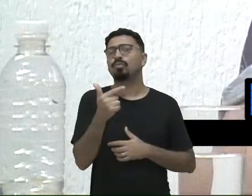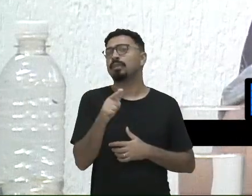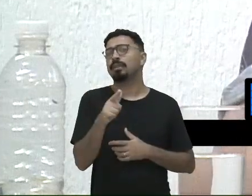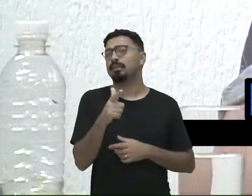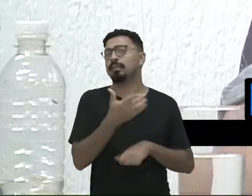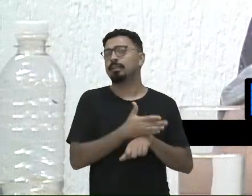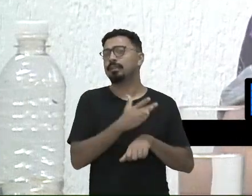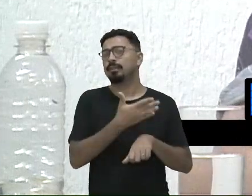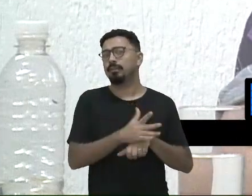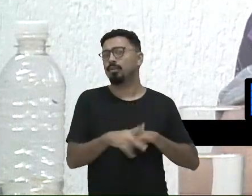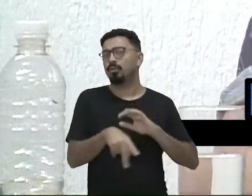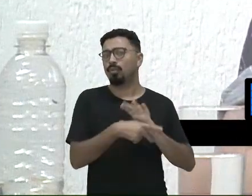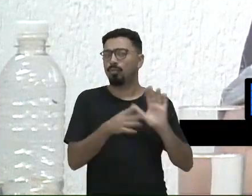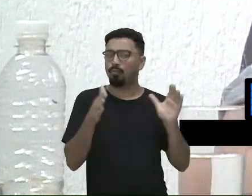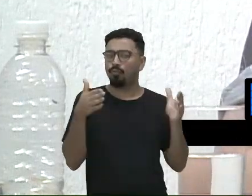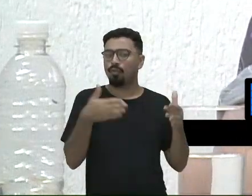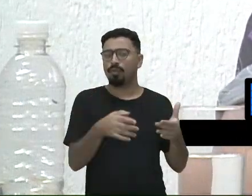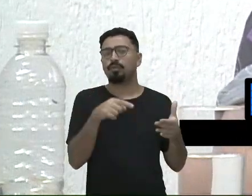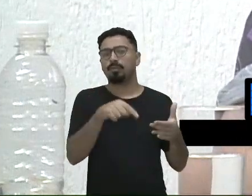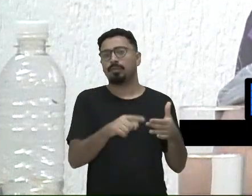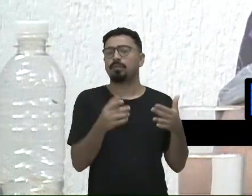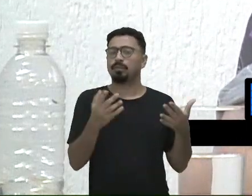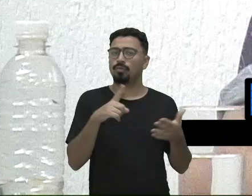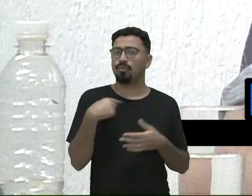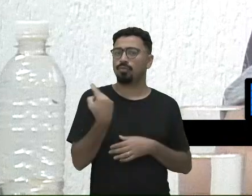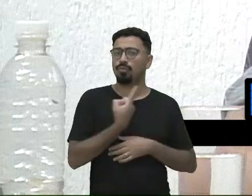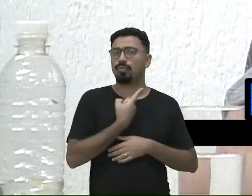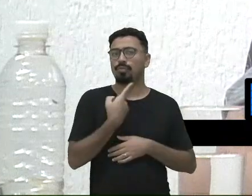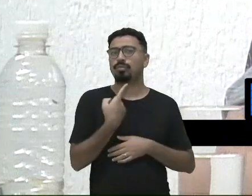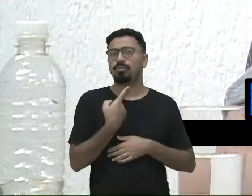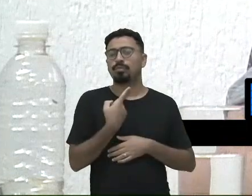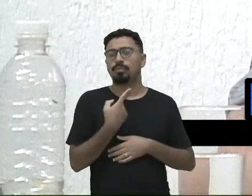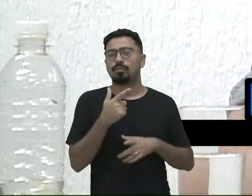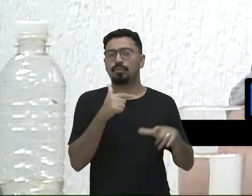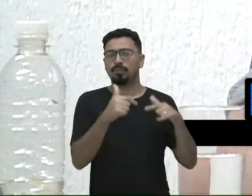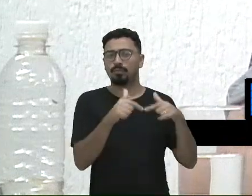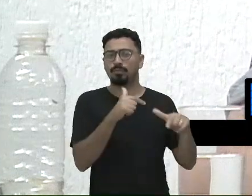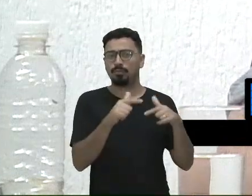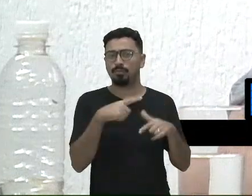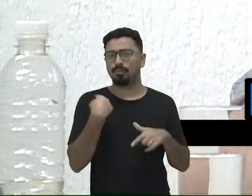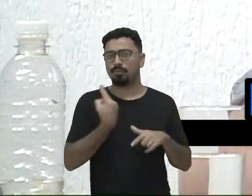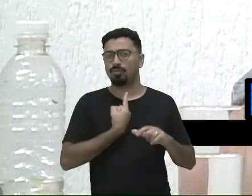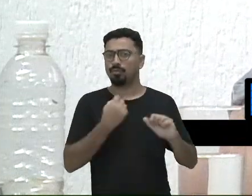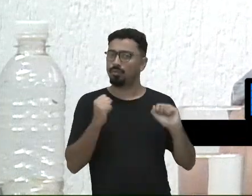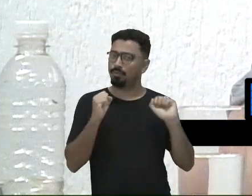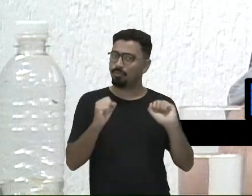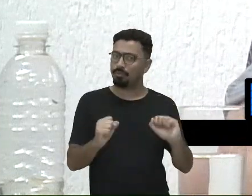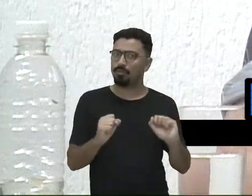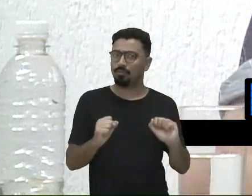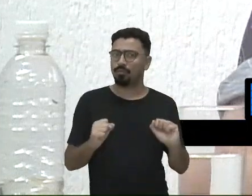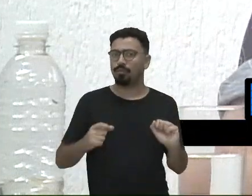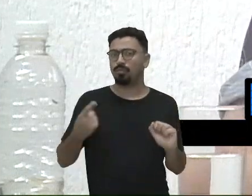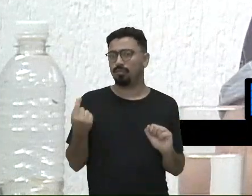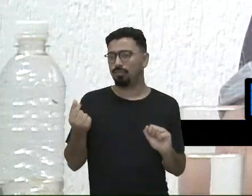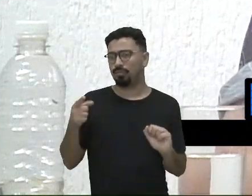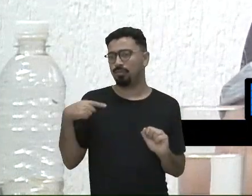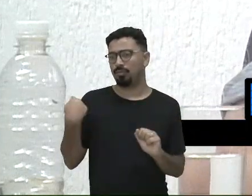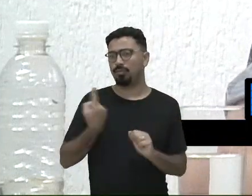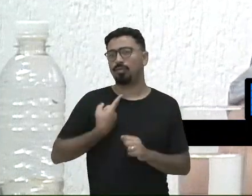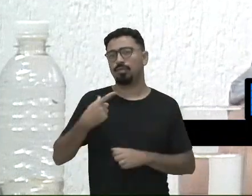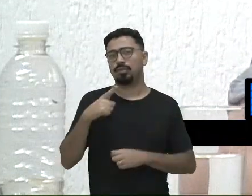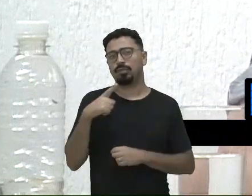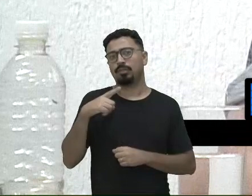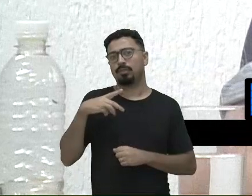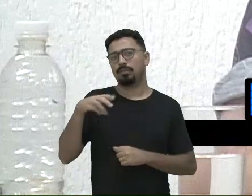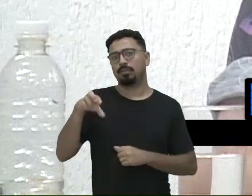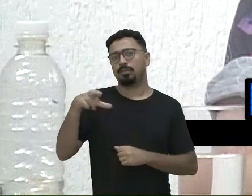treinamento sistemático específico. Nós fazemos aquilo que a gente pode com os recursos que nós temos. Inclusive, em março desse